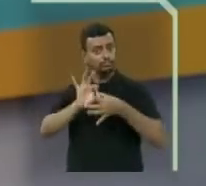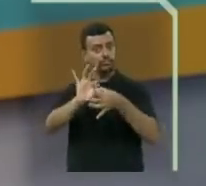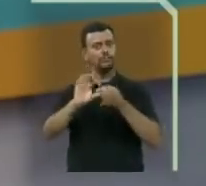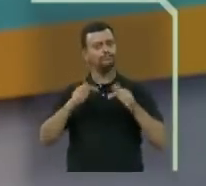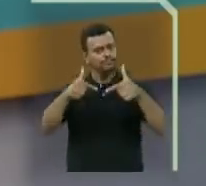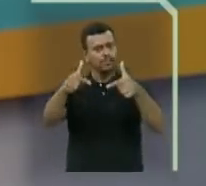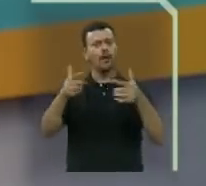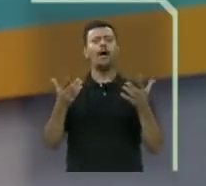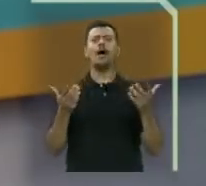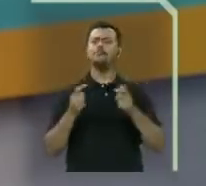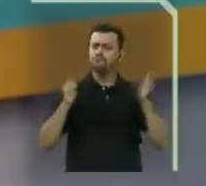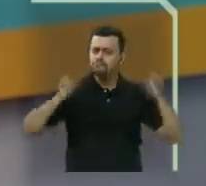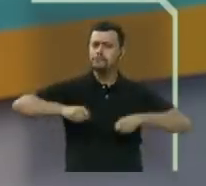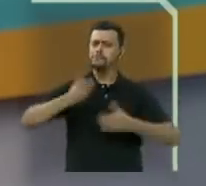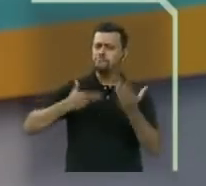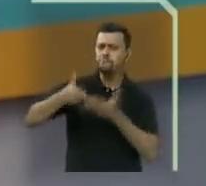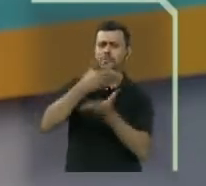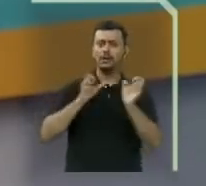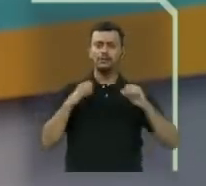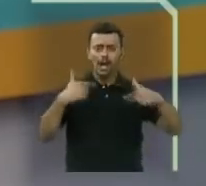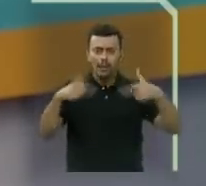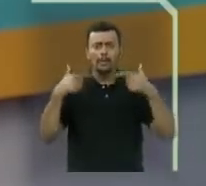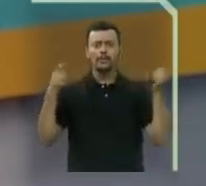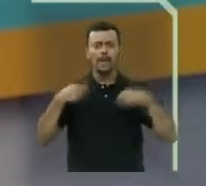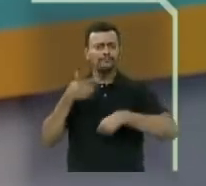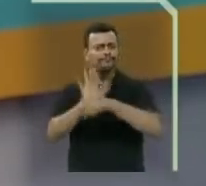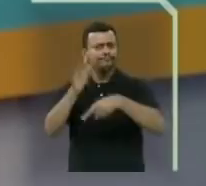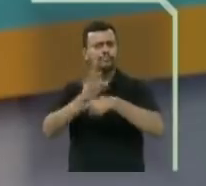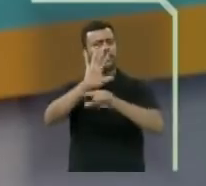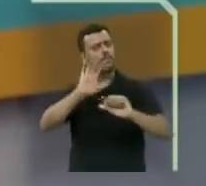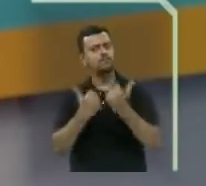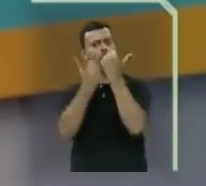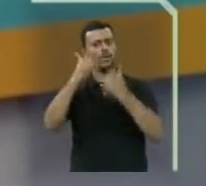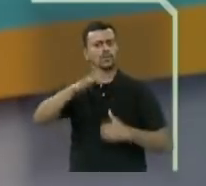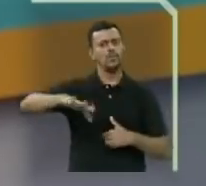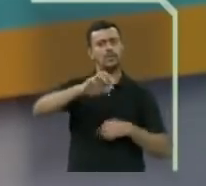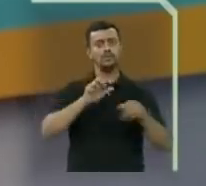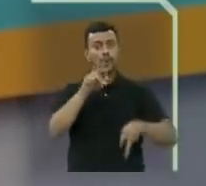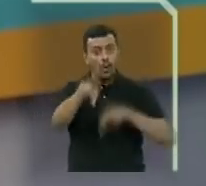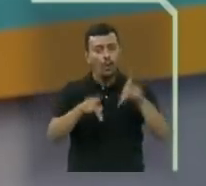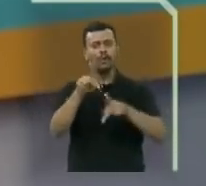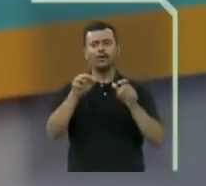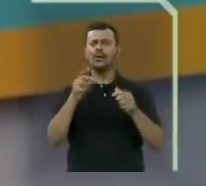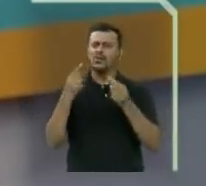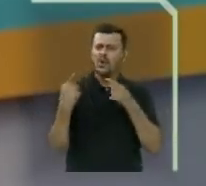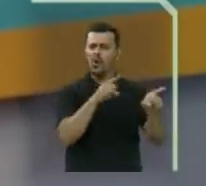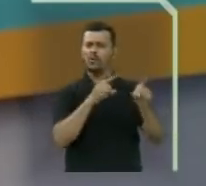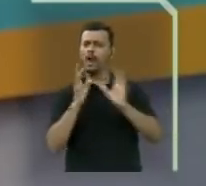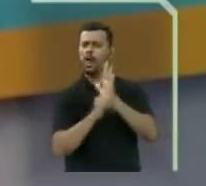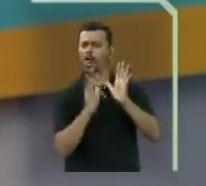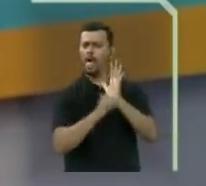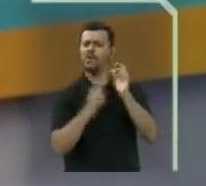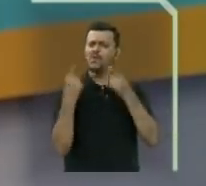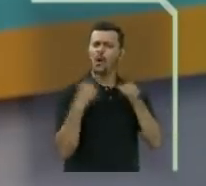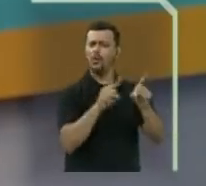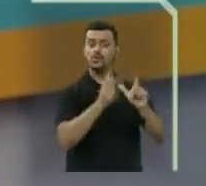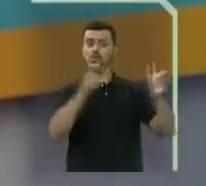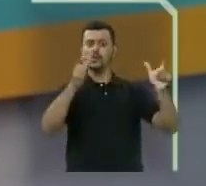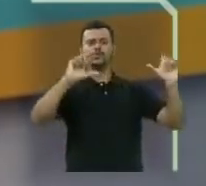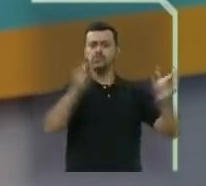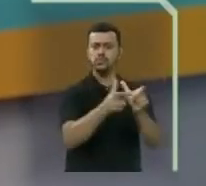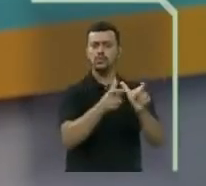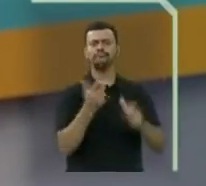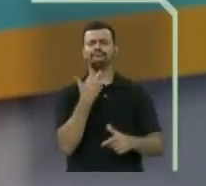nós temos condições de oferecer um total apoio à população e combater o aumento do índice de criminalidade, mas sem acordo com o